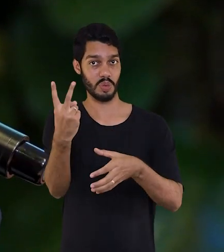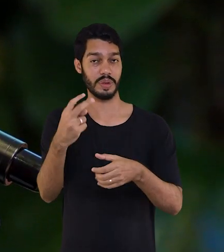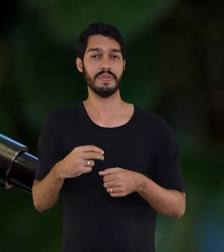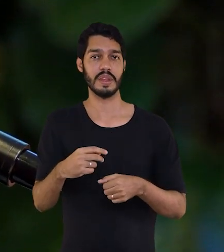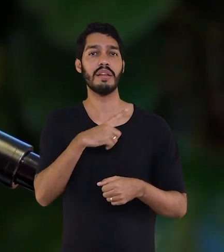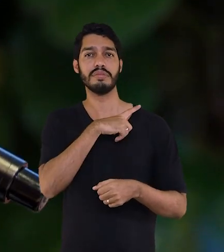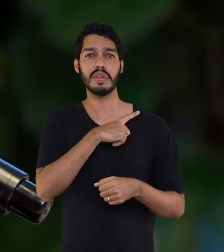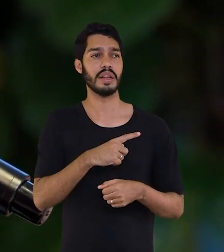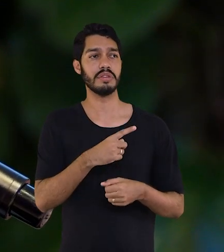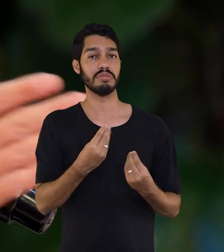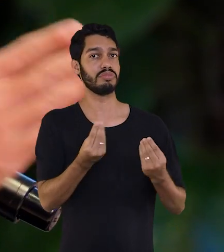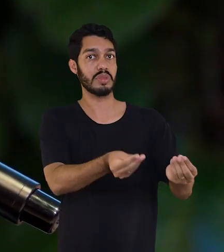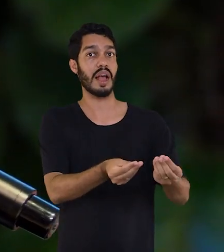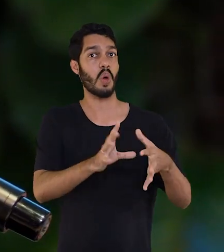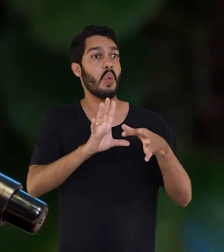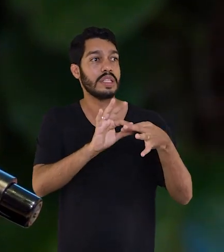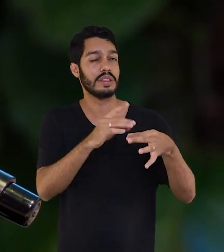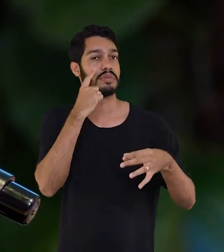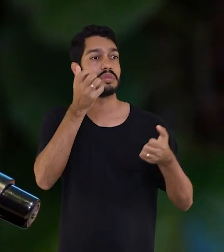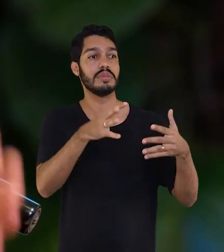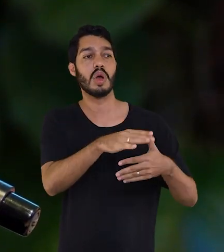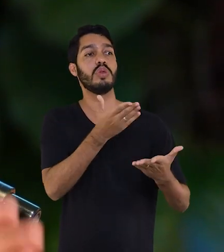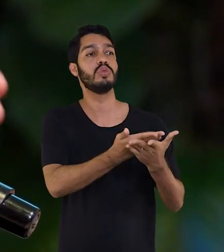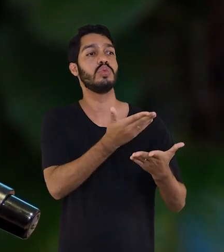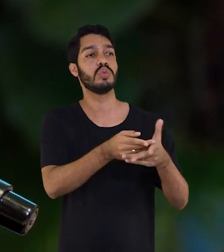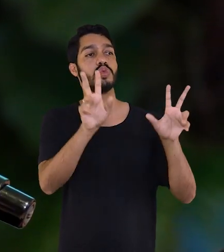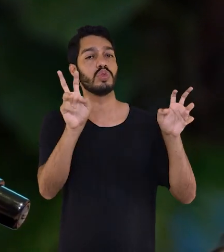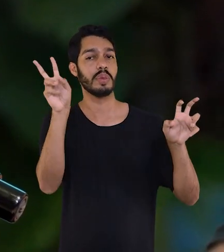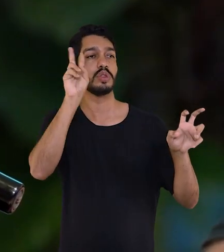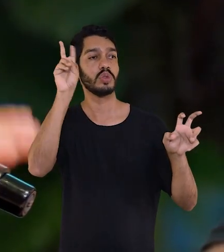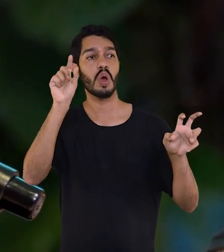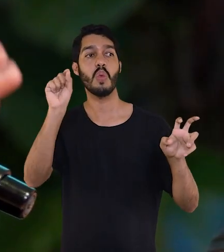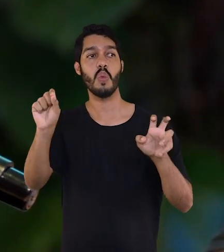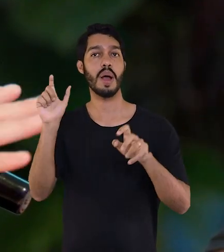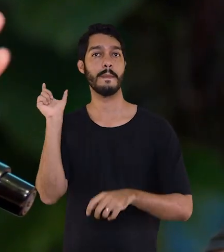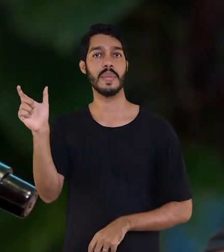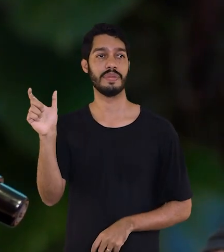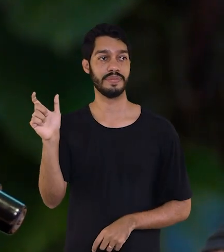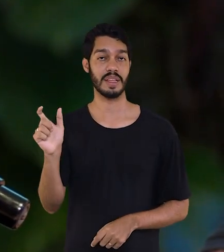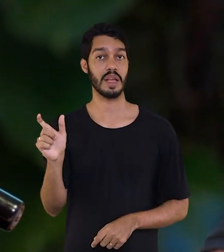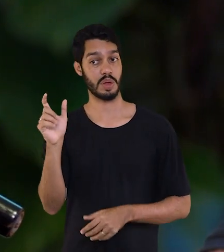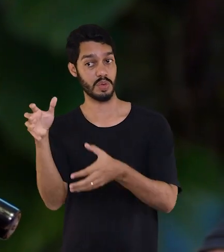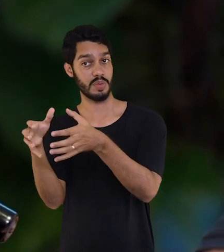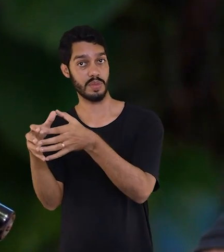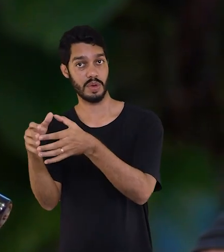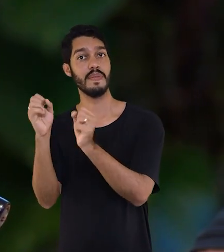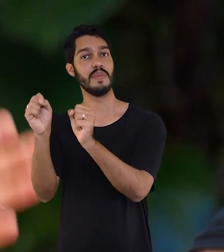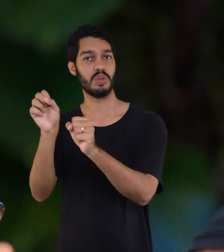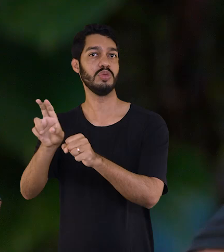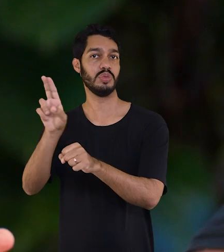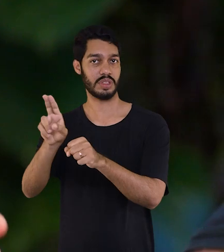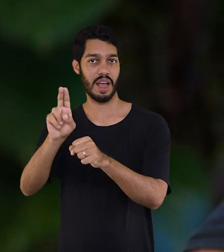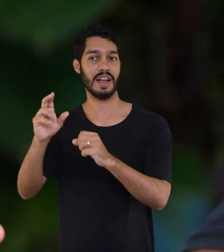essa? O professor dividiu uma turma em 2 grupos. E aí deu um contexto lá, estudem sobre determinado fator histórico. E